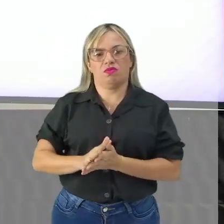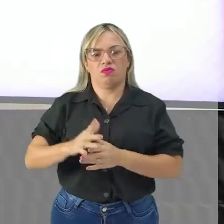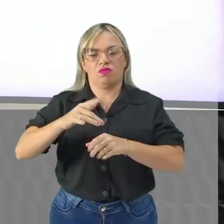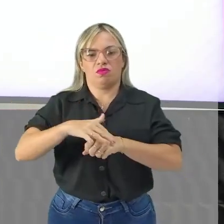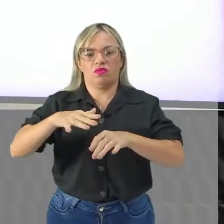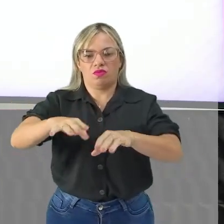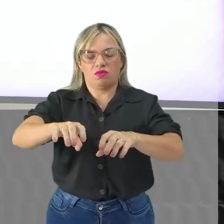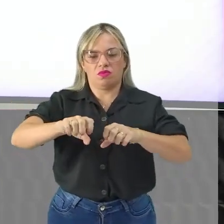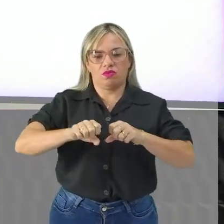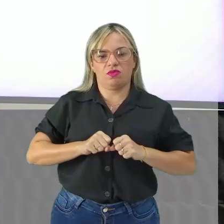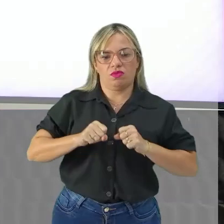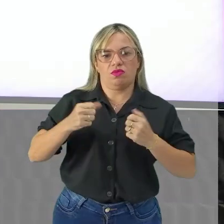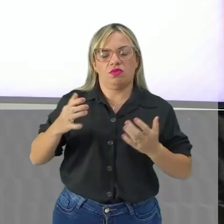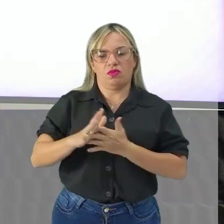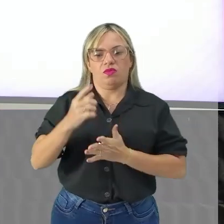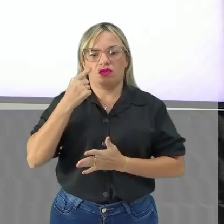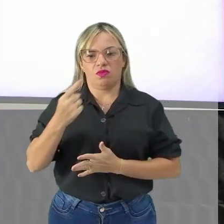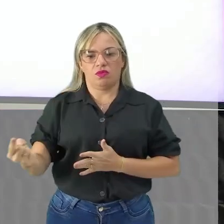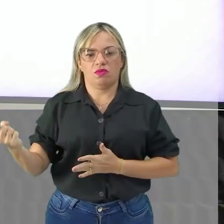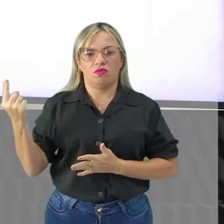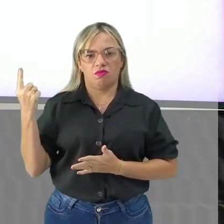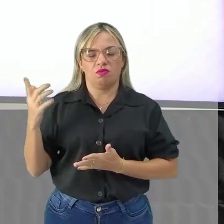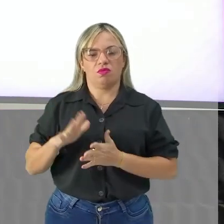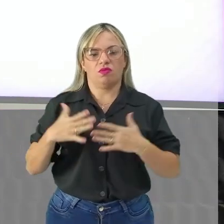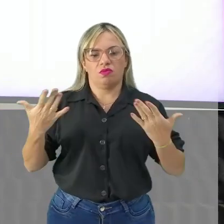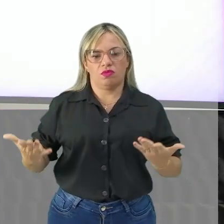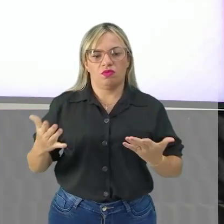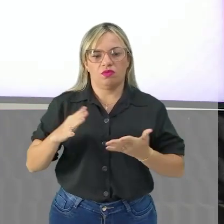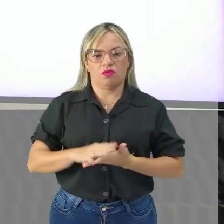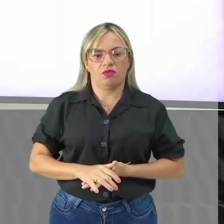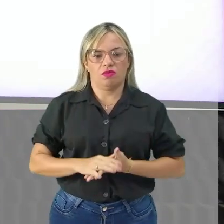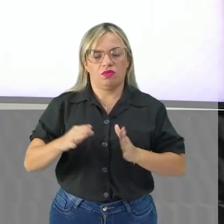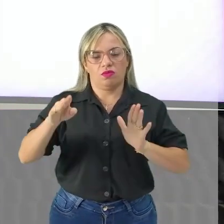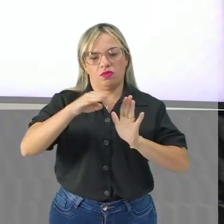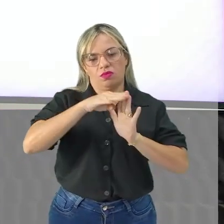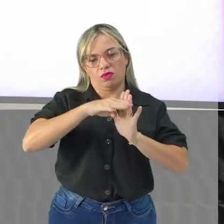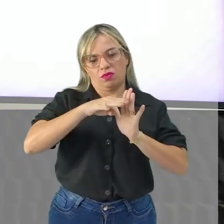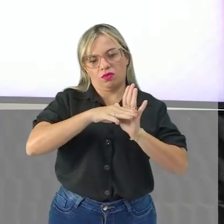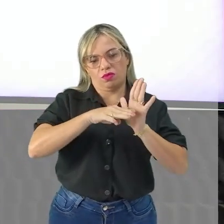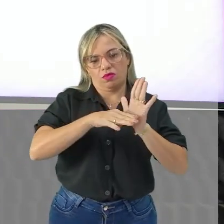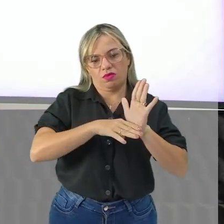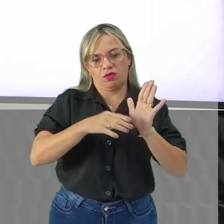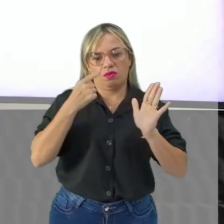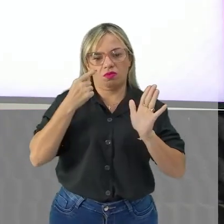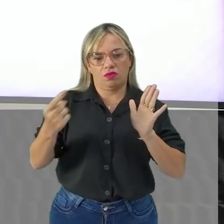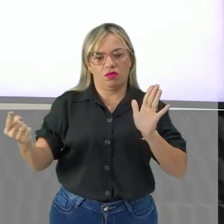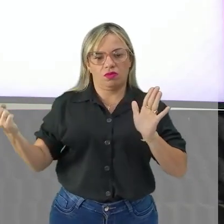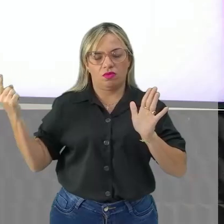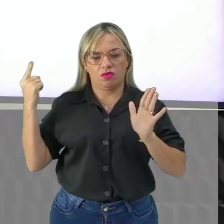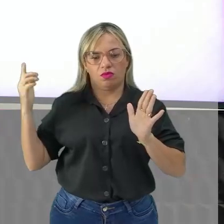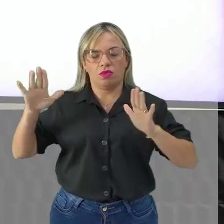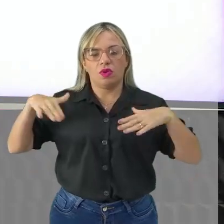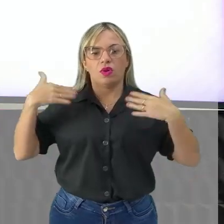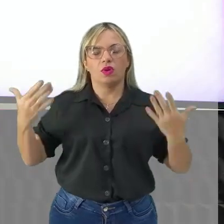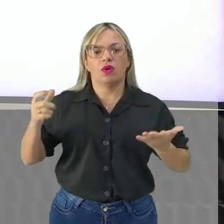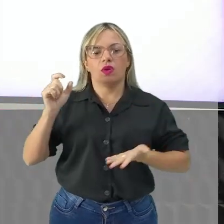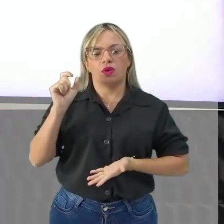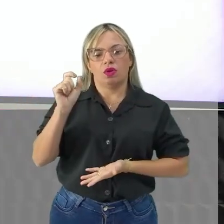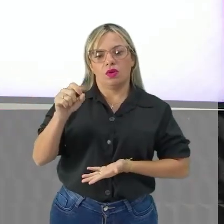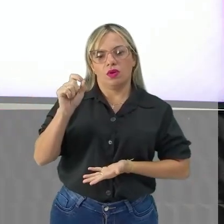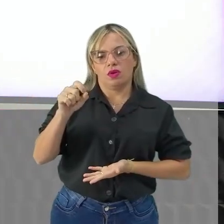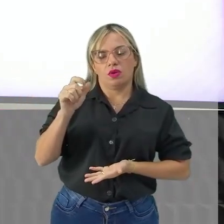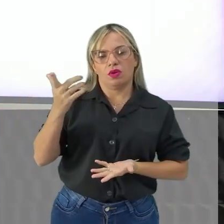infectada, um monte de gente portando essa doença, né? Dessas doenças aqui listadas na alternativa, qual é que passou